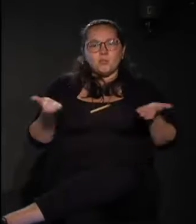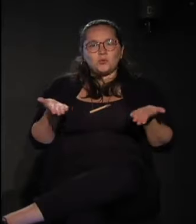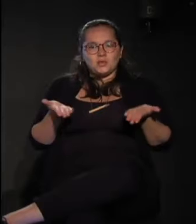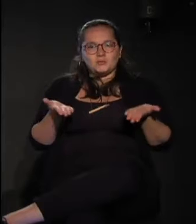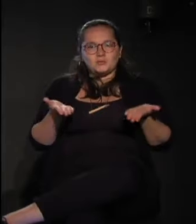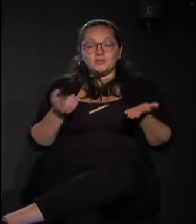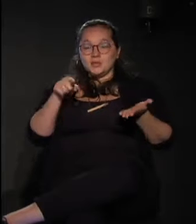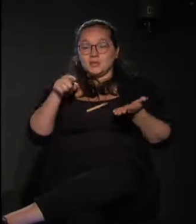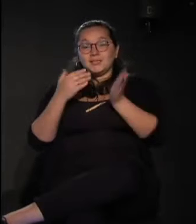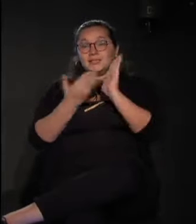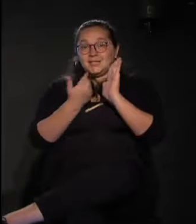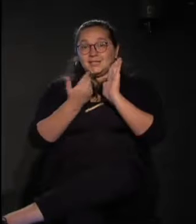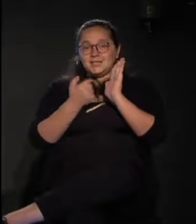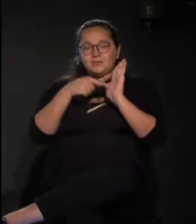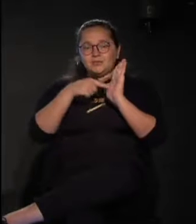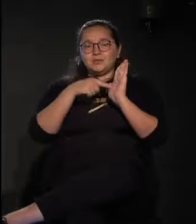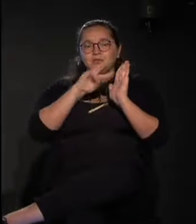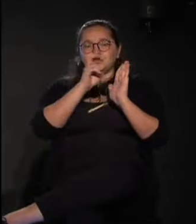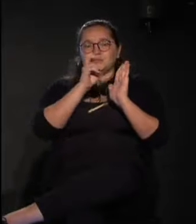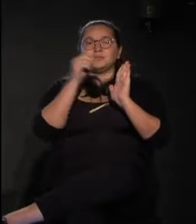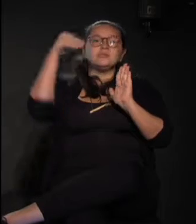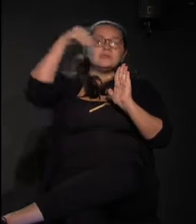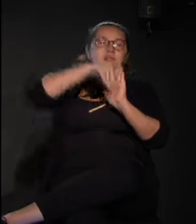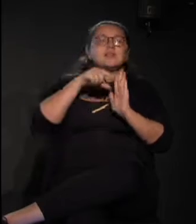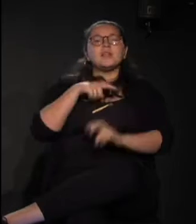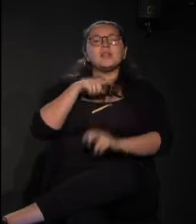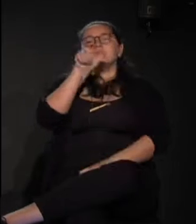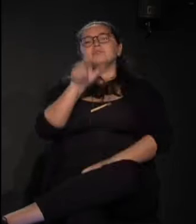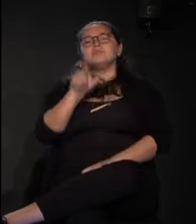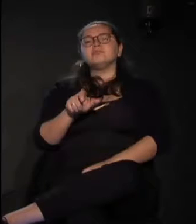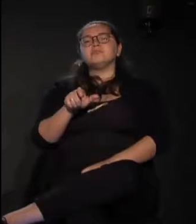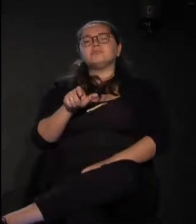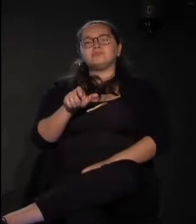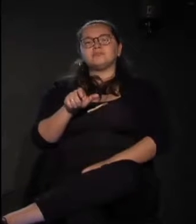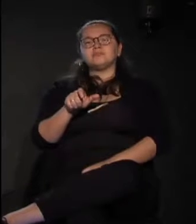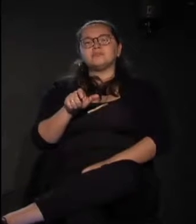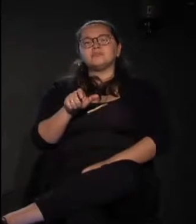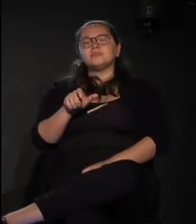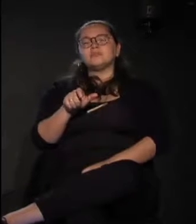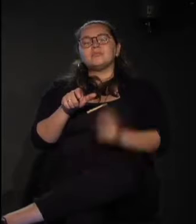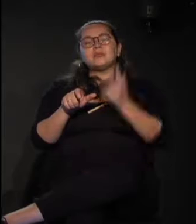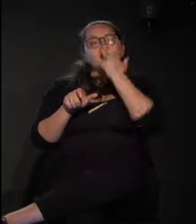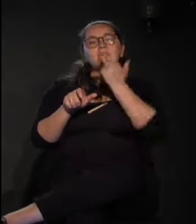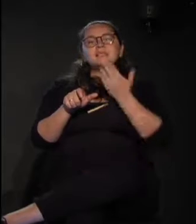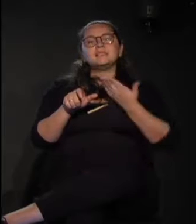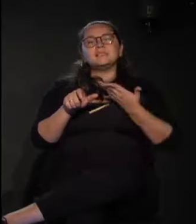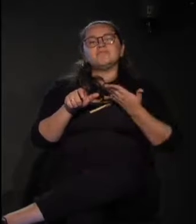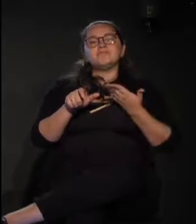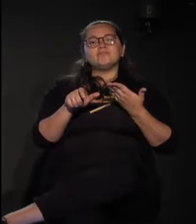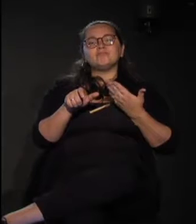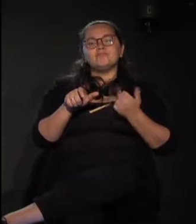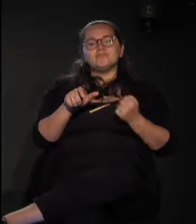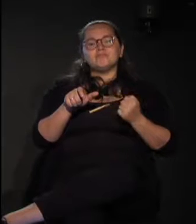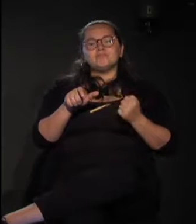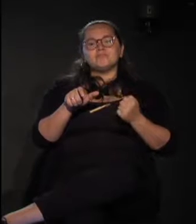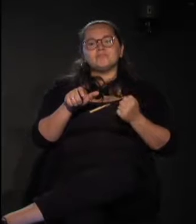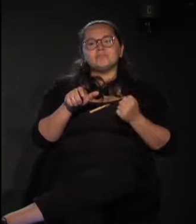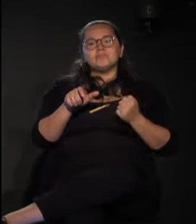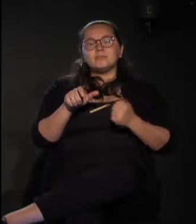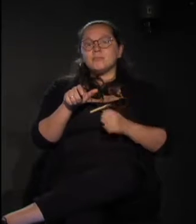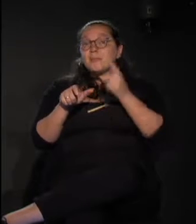alguém que é um carinho a adiante está no tá no meio do gol o time